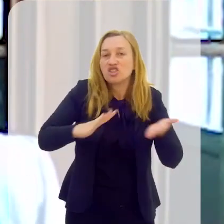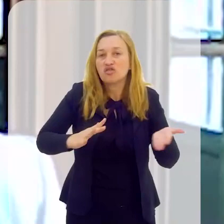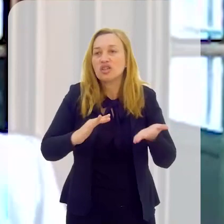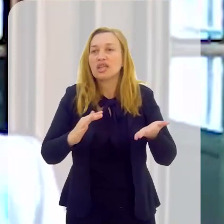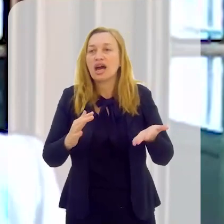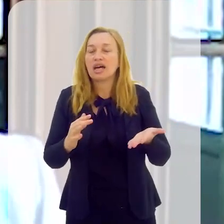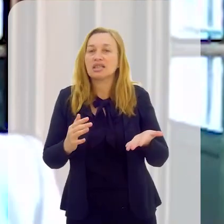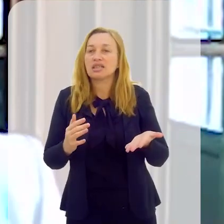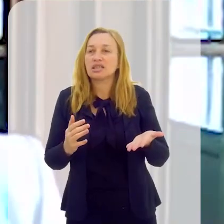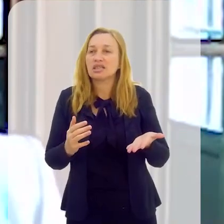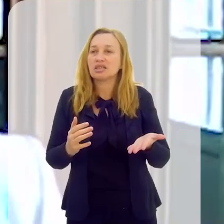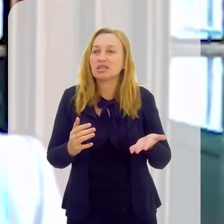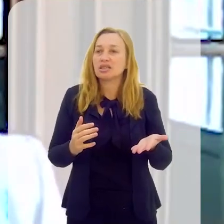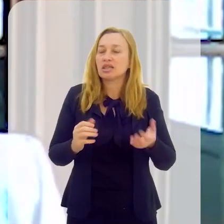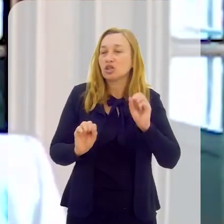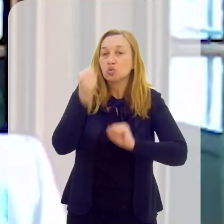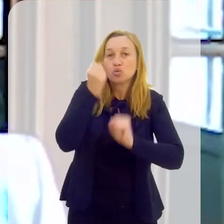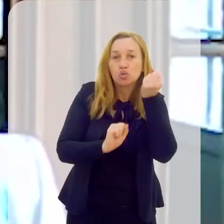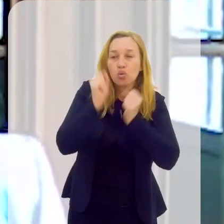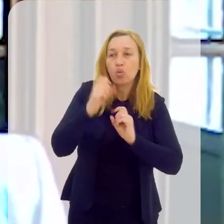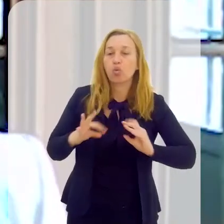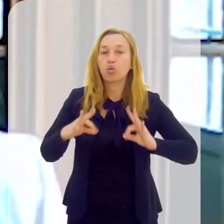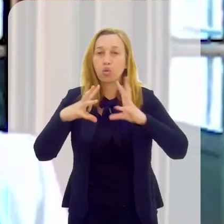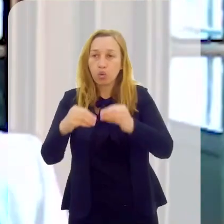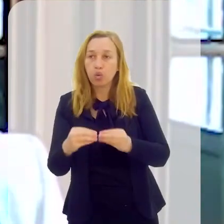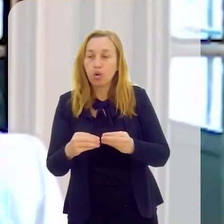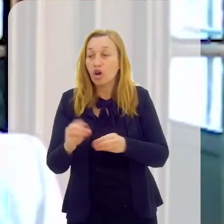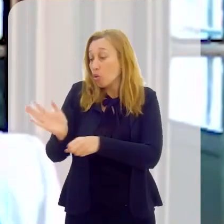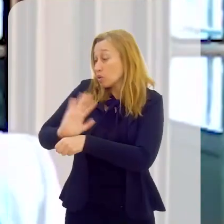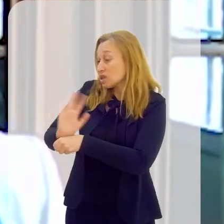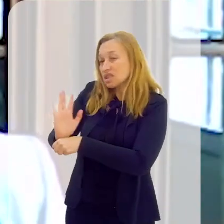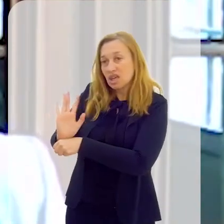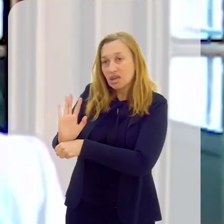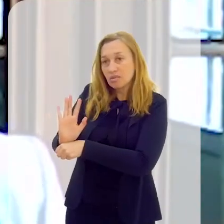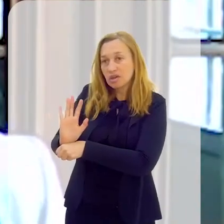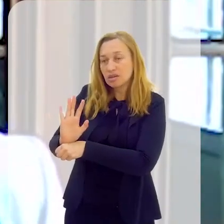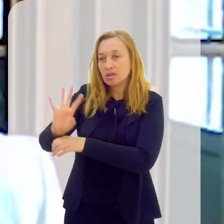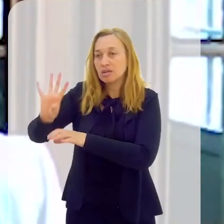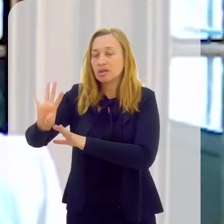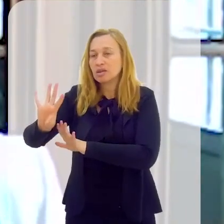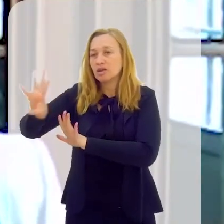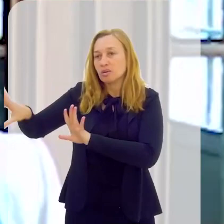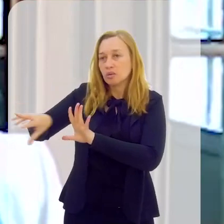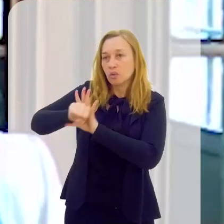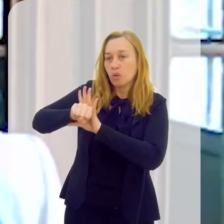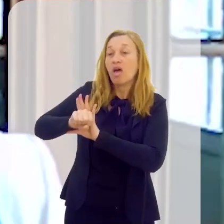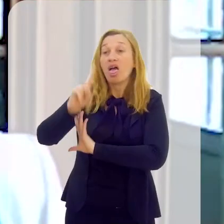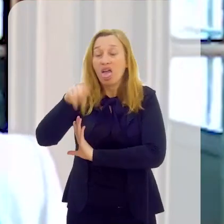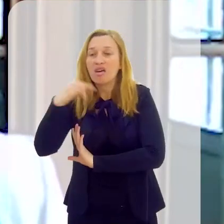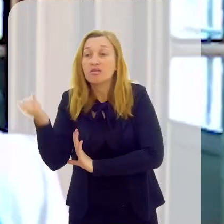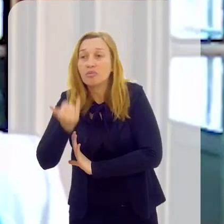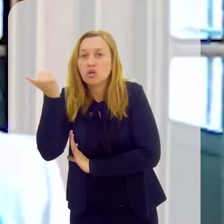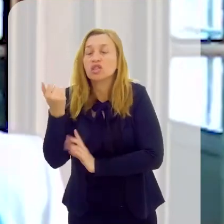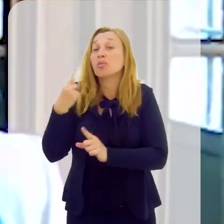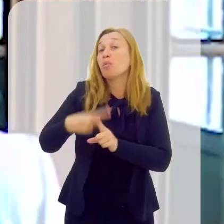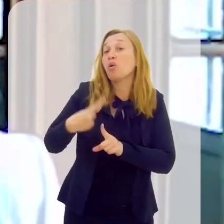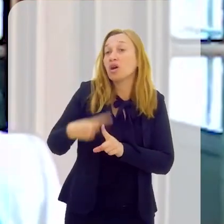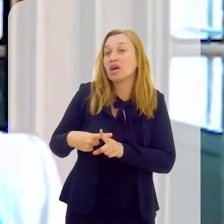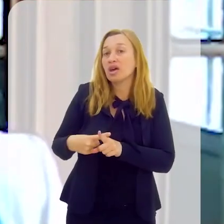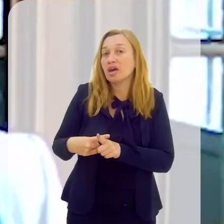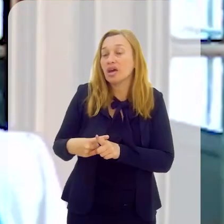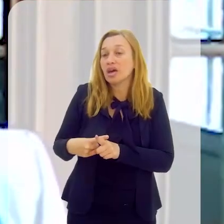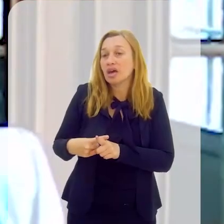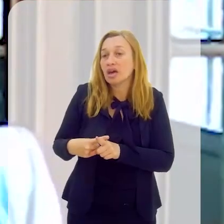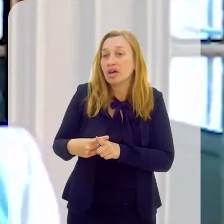de atividade cultural, industrial. Então, o curso de cinema e produção audiovisual é um curso também muito importante,